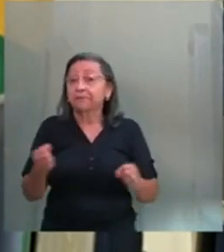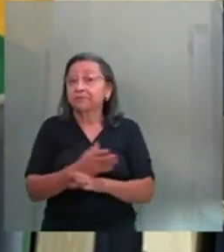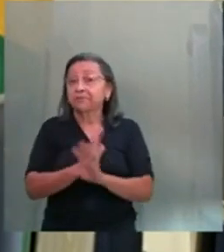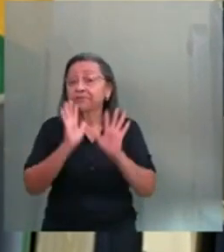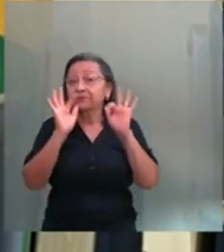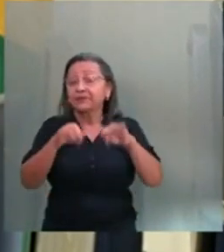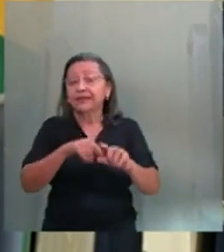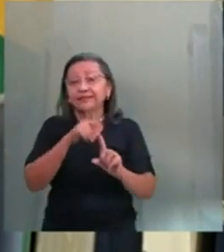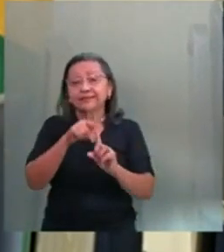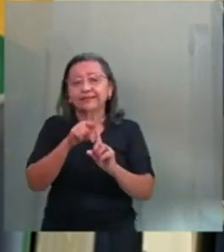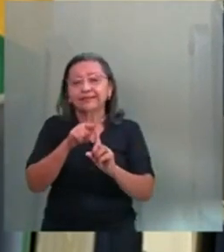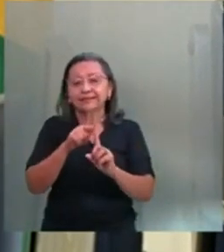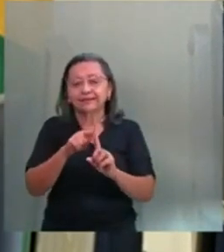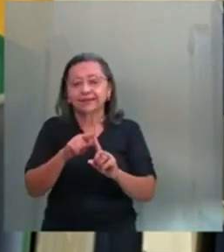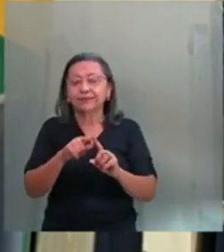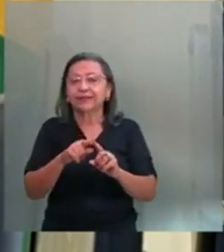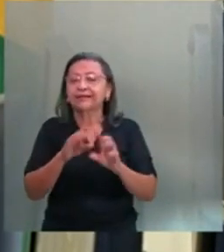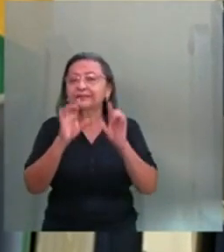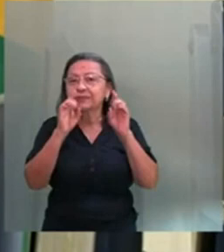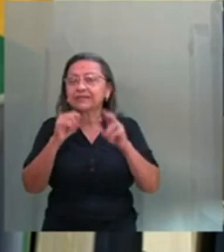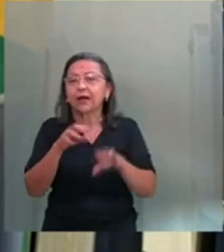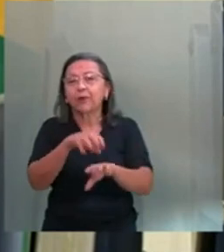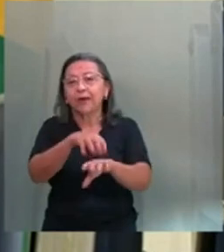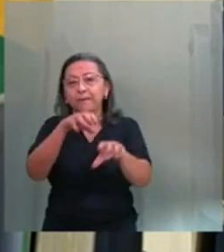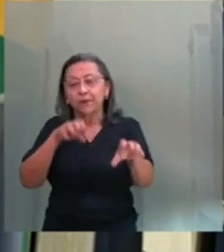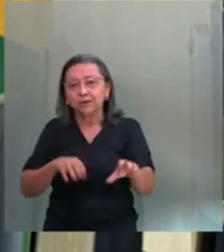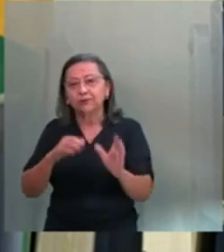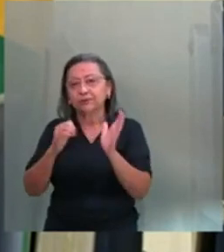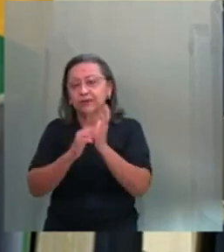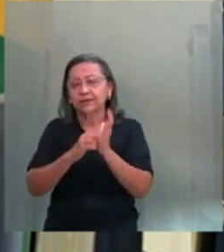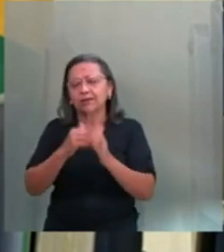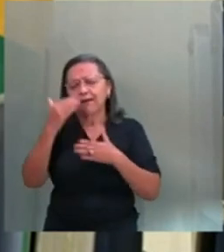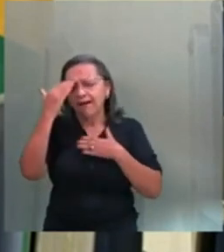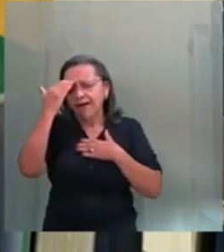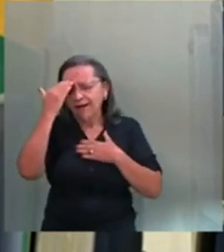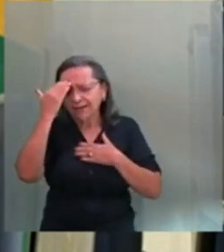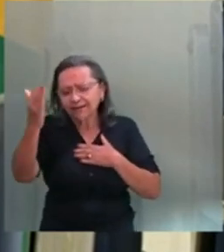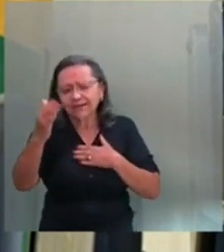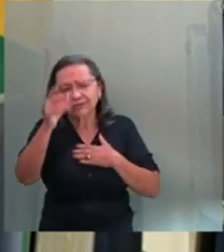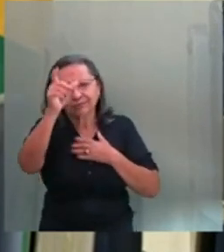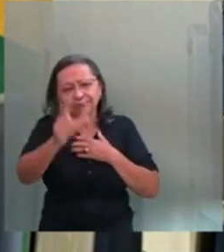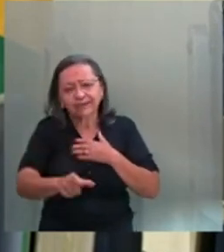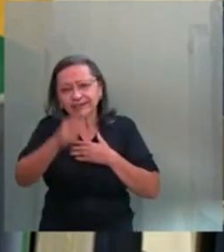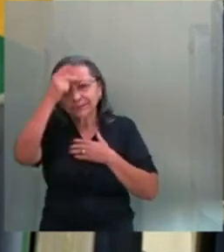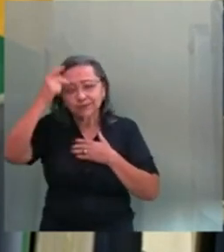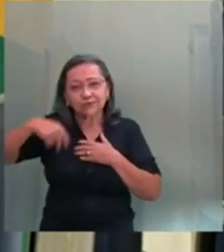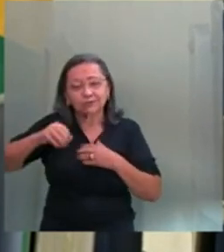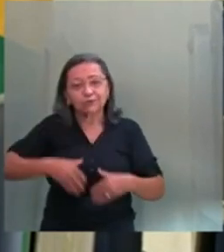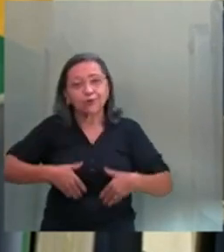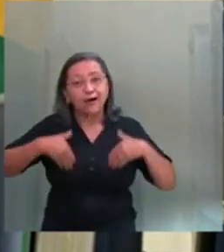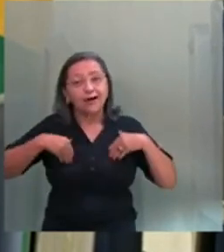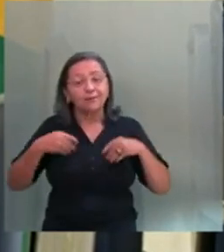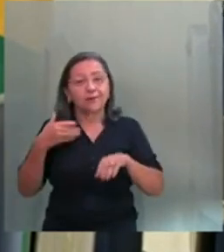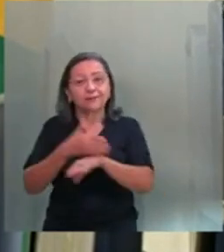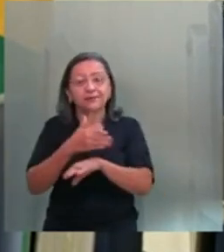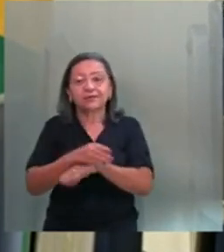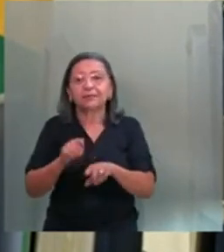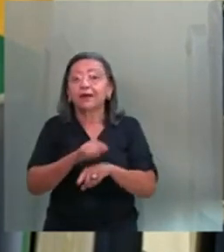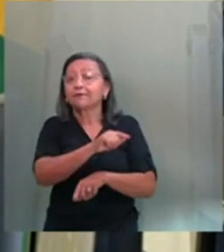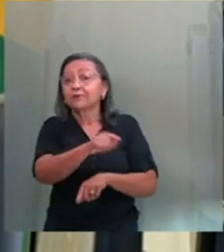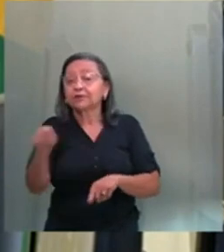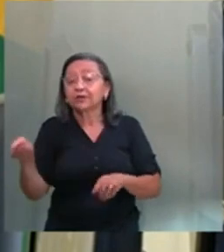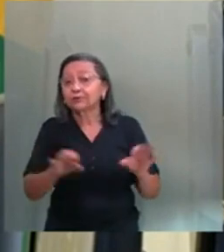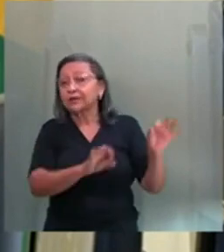dessa sessão especial remota do Senado Federal, agradeço às personalidades que nos honraram com a sua participação, a você que